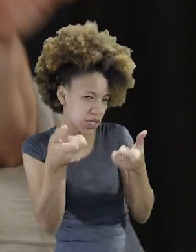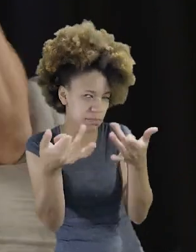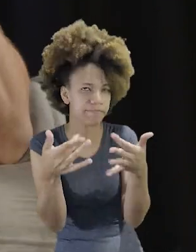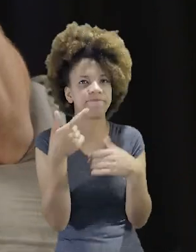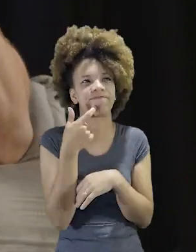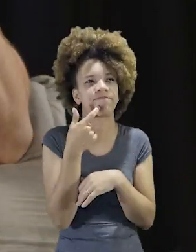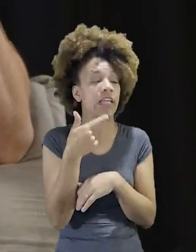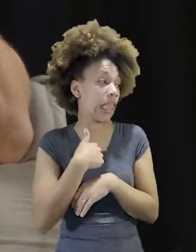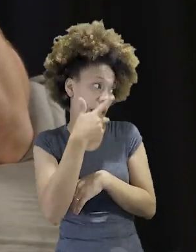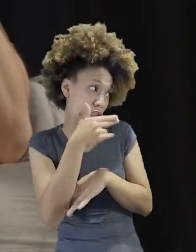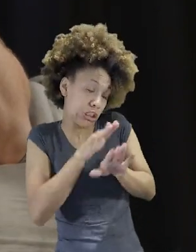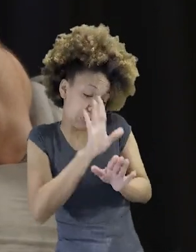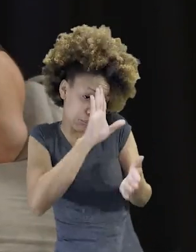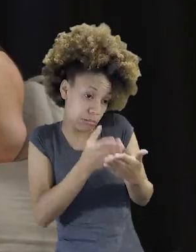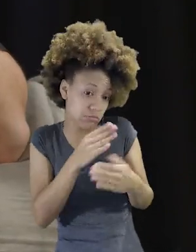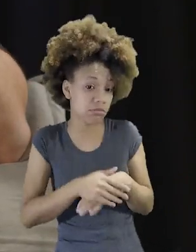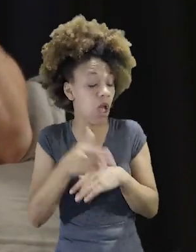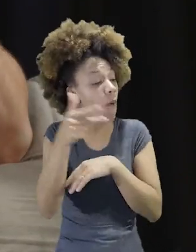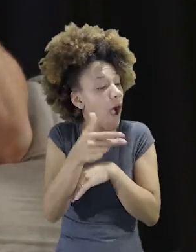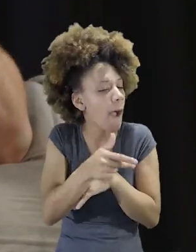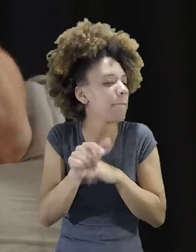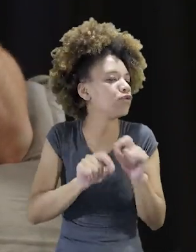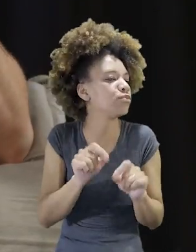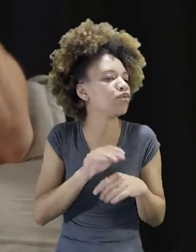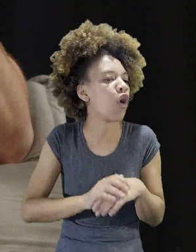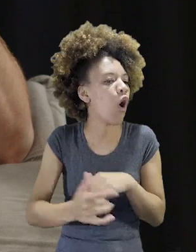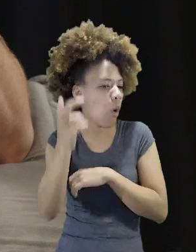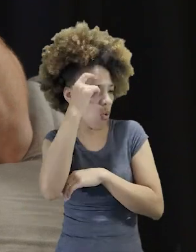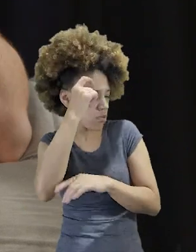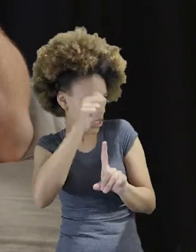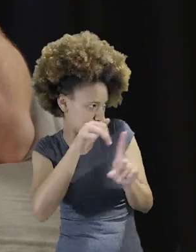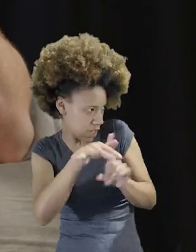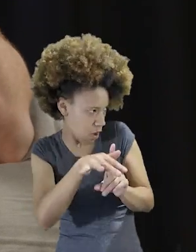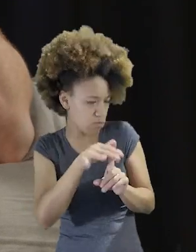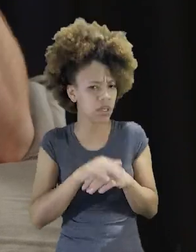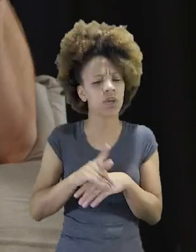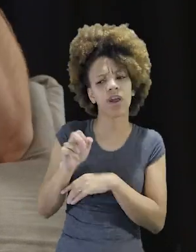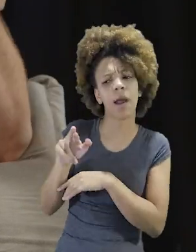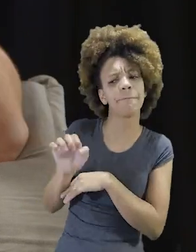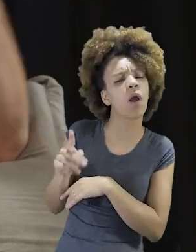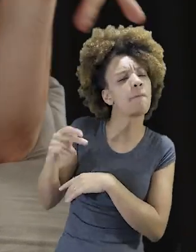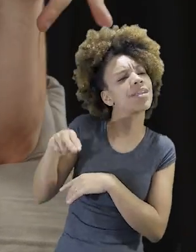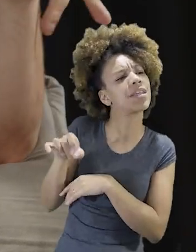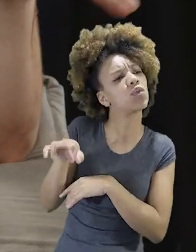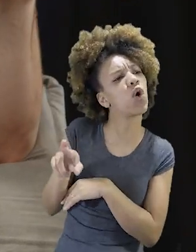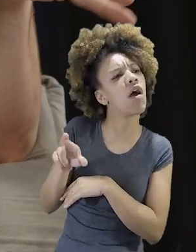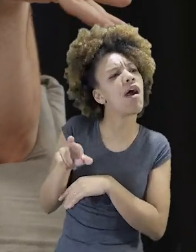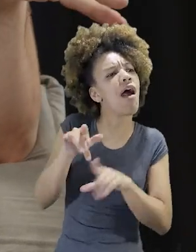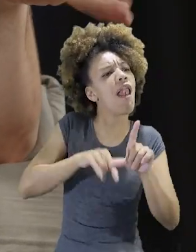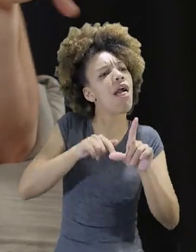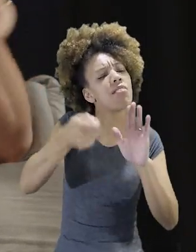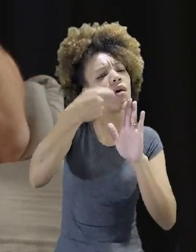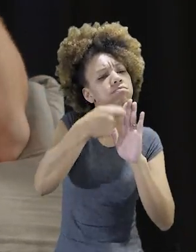tem tem um achismos que leva aquele que tipo o rap era uma coisa meio de consciência social e o Gabriel Pensador era um cara que fazia